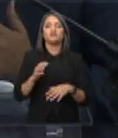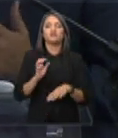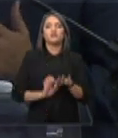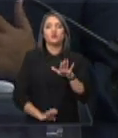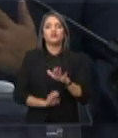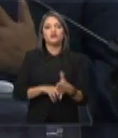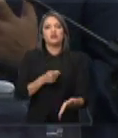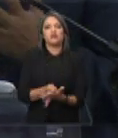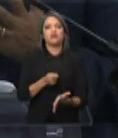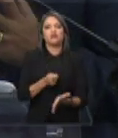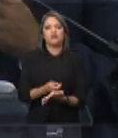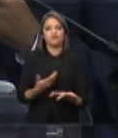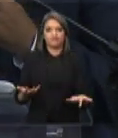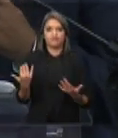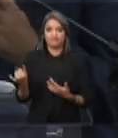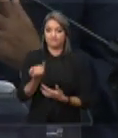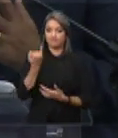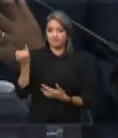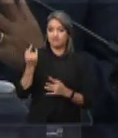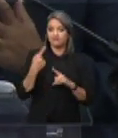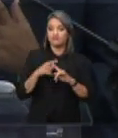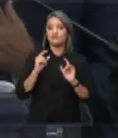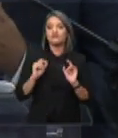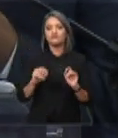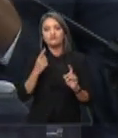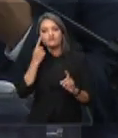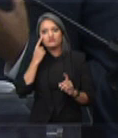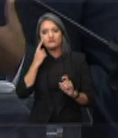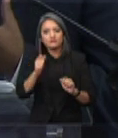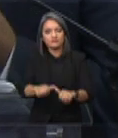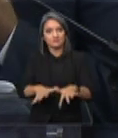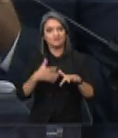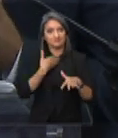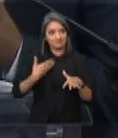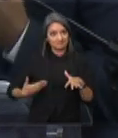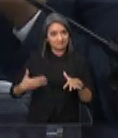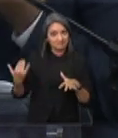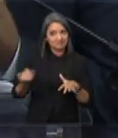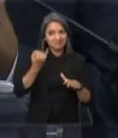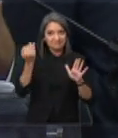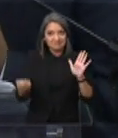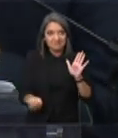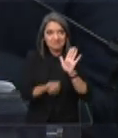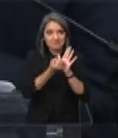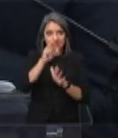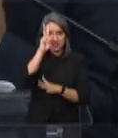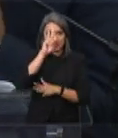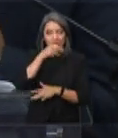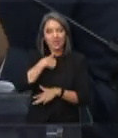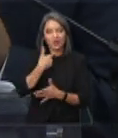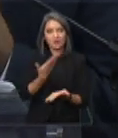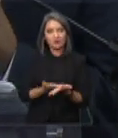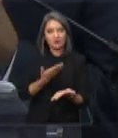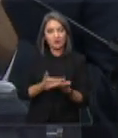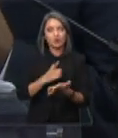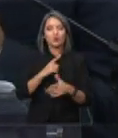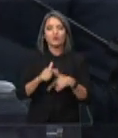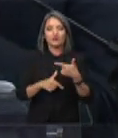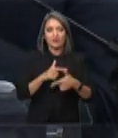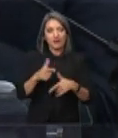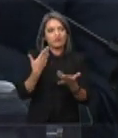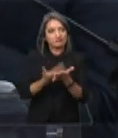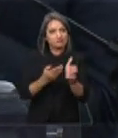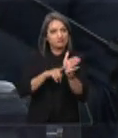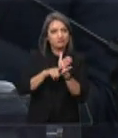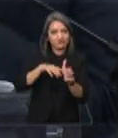é fundamental percebendo essa audiência como histórica para eu que estudo também e trabalho com essa pauta pesquisa acadêmicamente